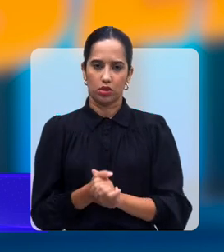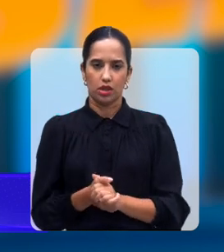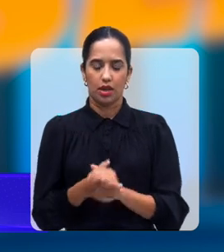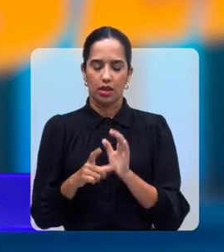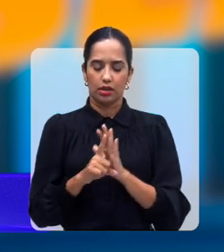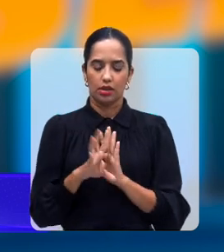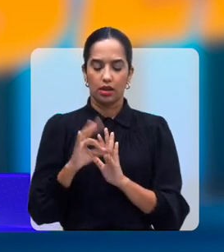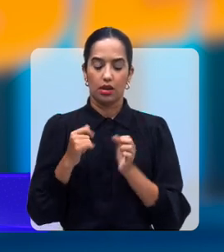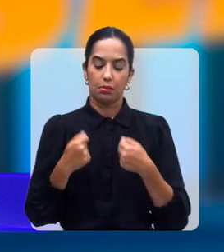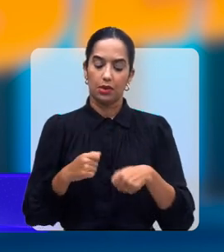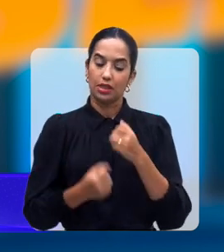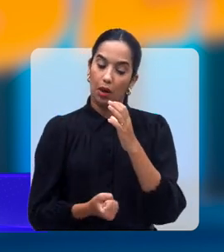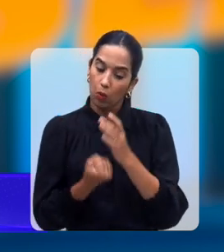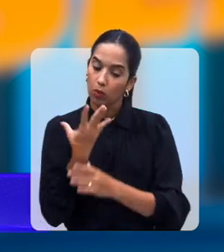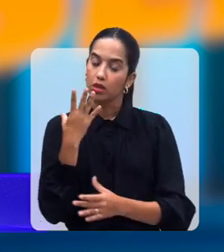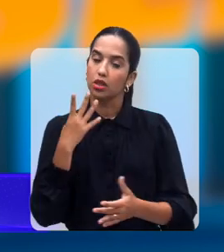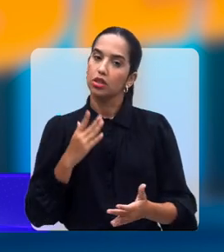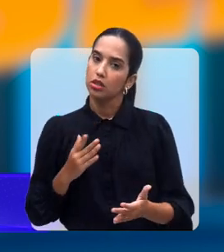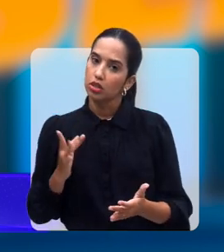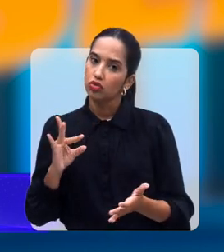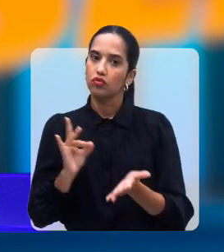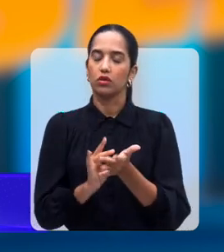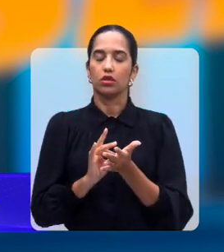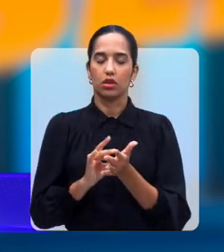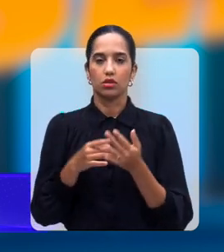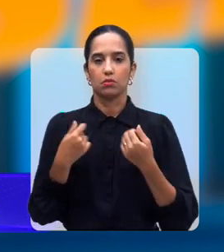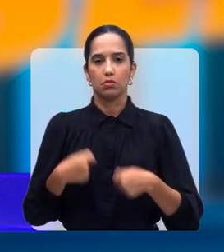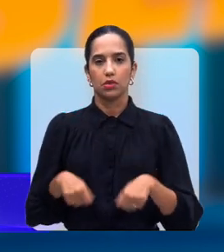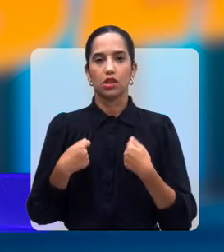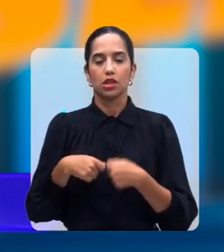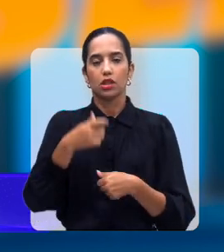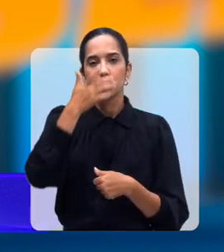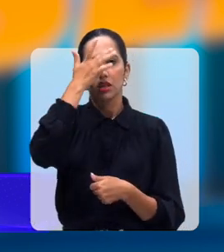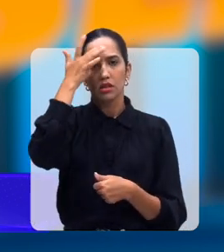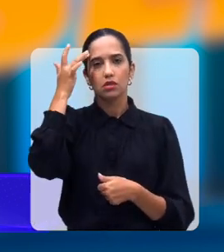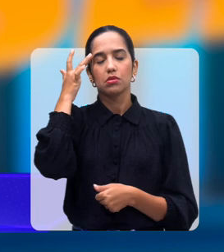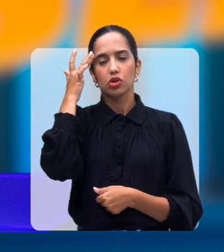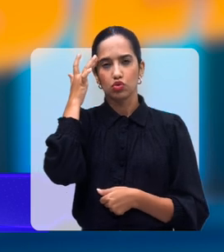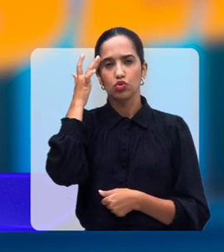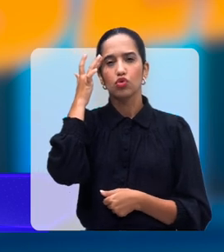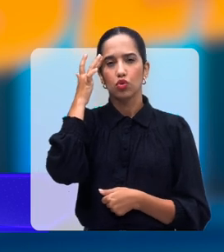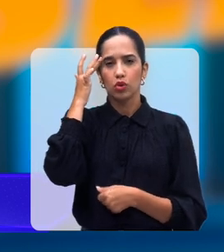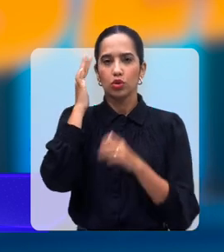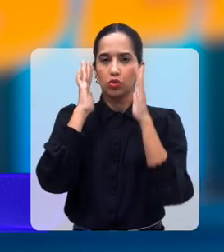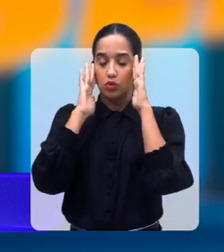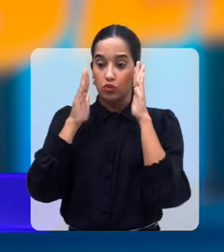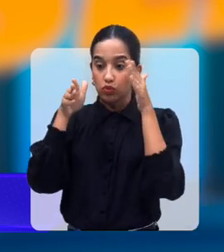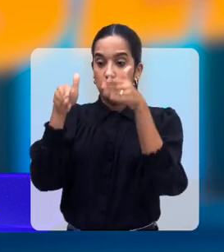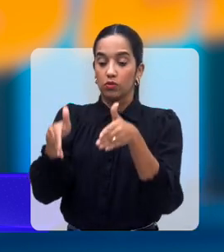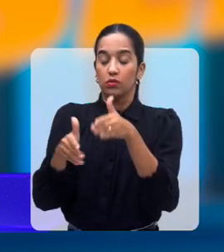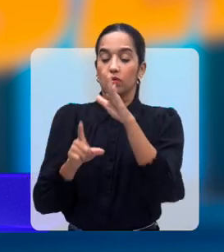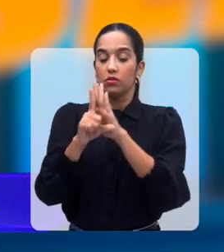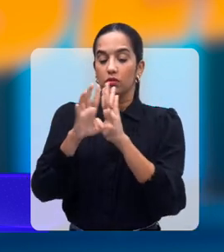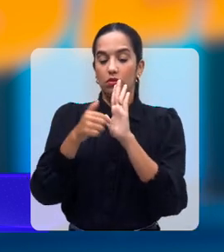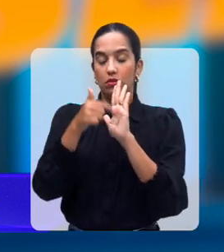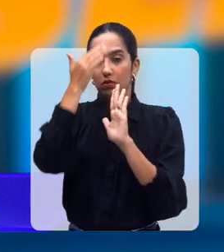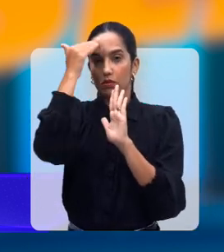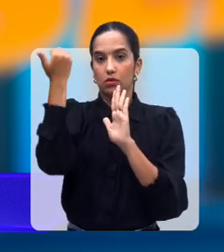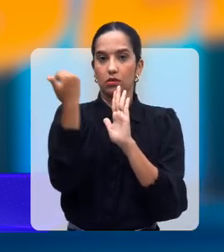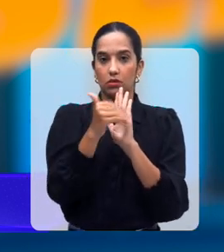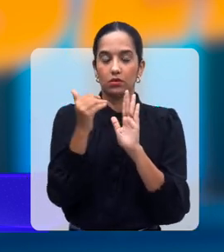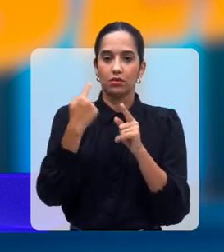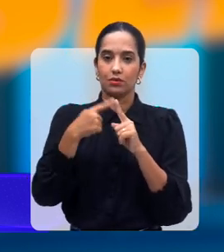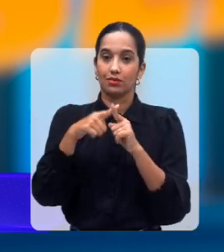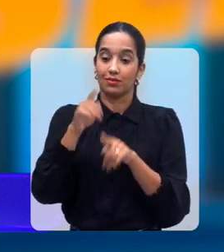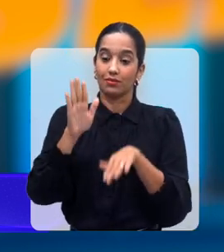botar essas leis para funcionar, né, Chico? Botar o pessoal para realmente efetivar o que diz a lei, porque o